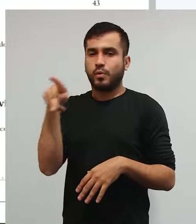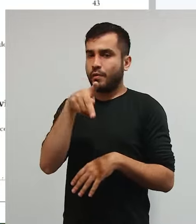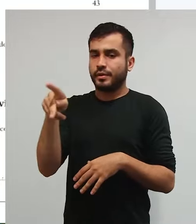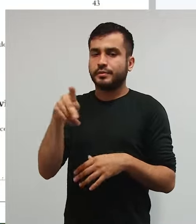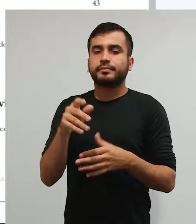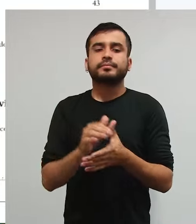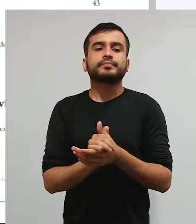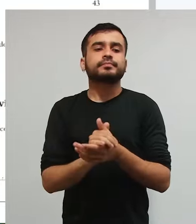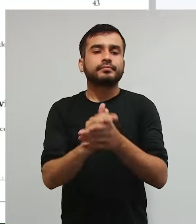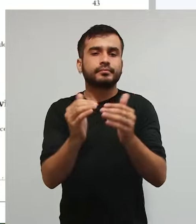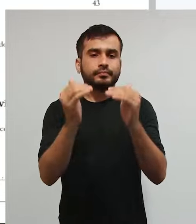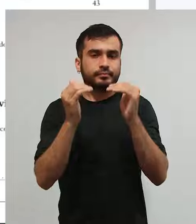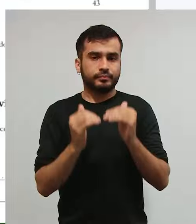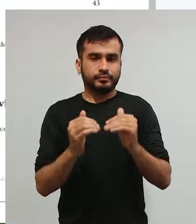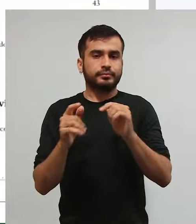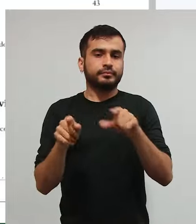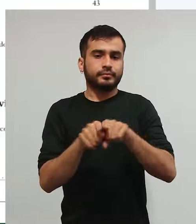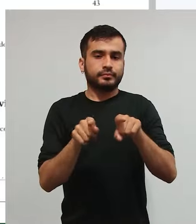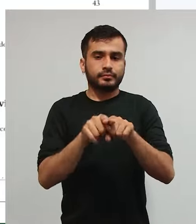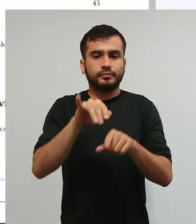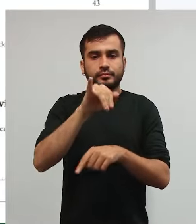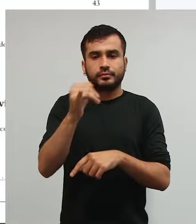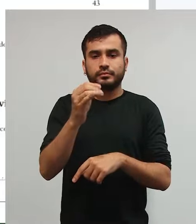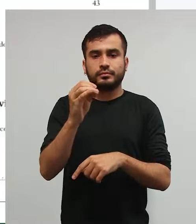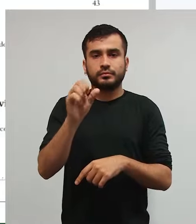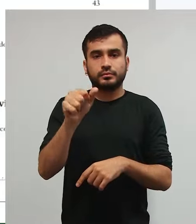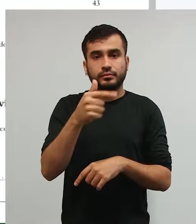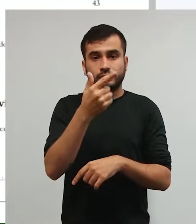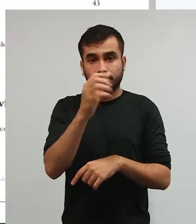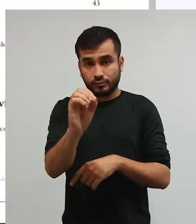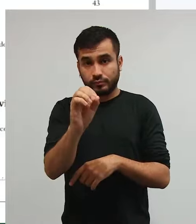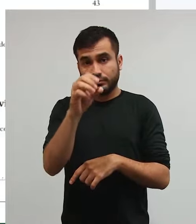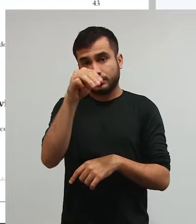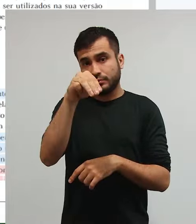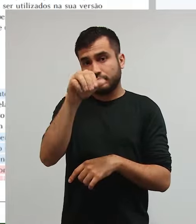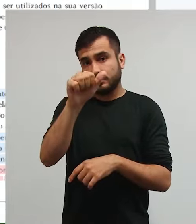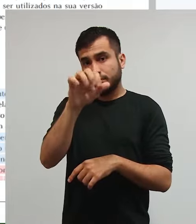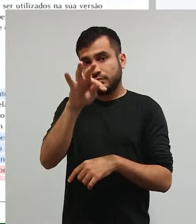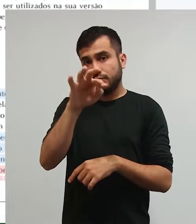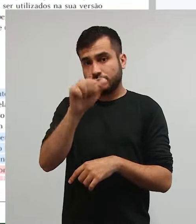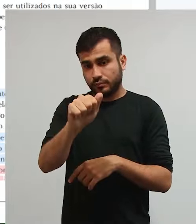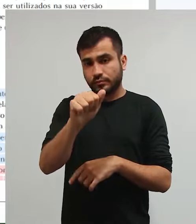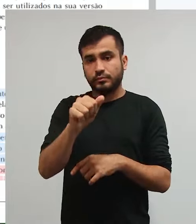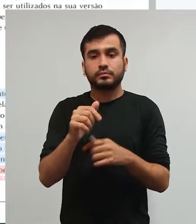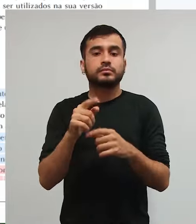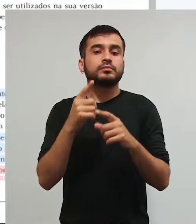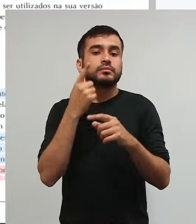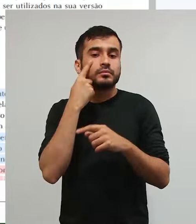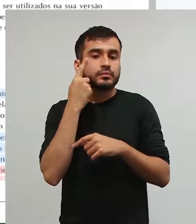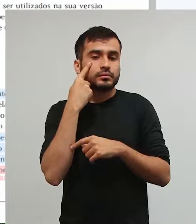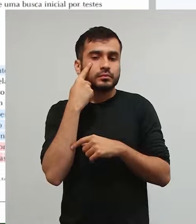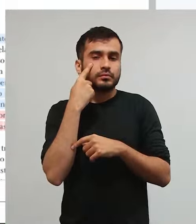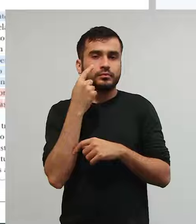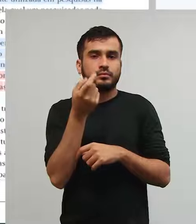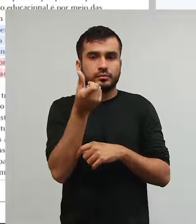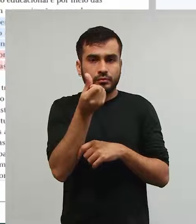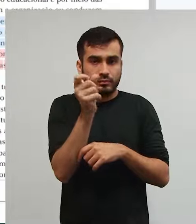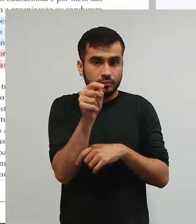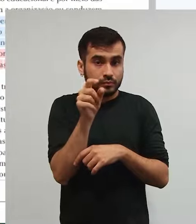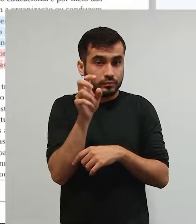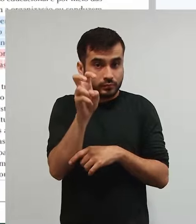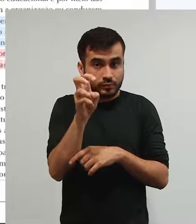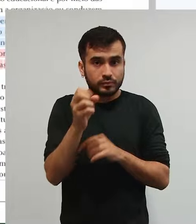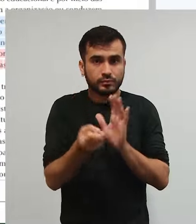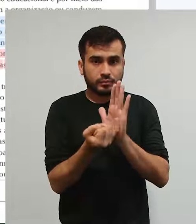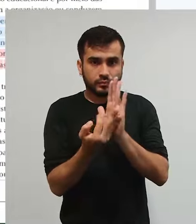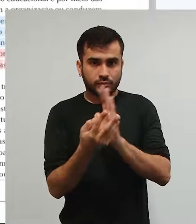entrevista com o professor que vocês escolherem. E no João Mata, já está destacado